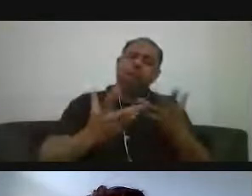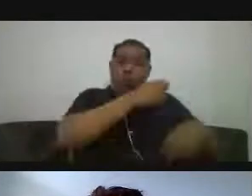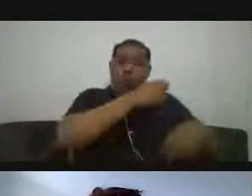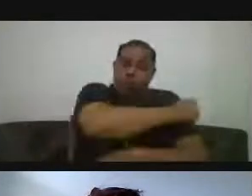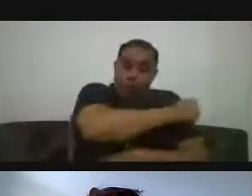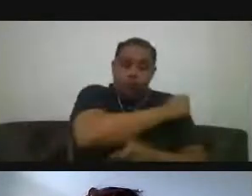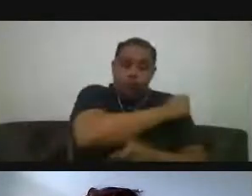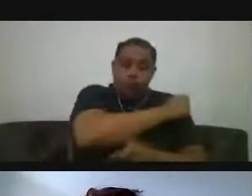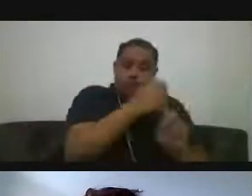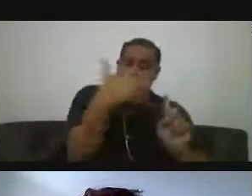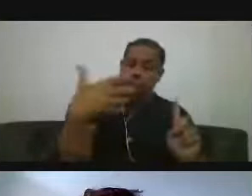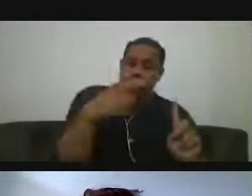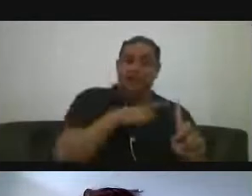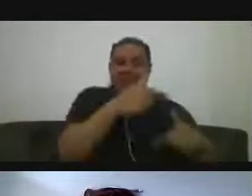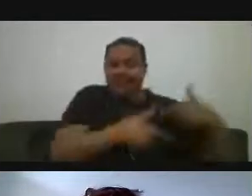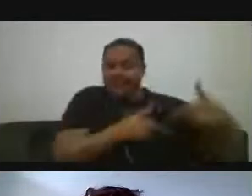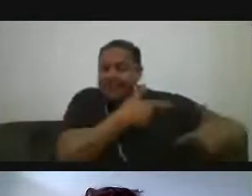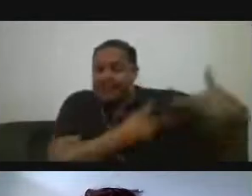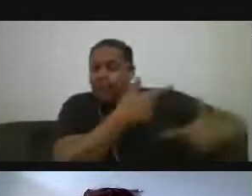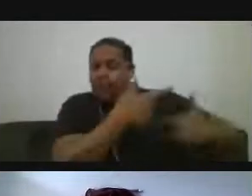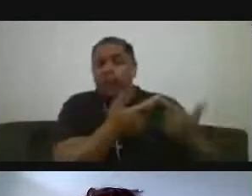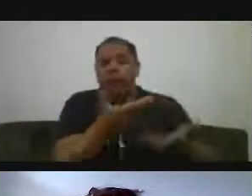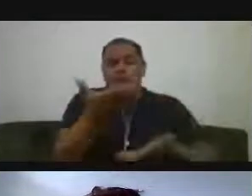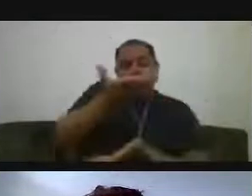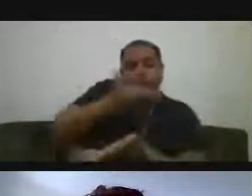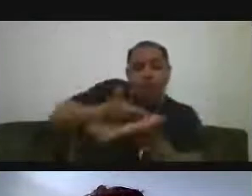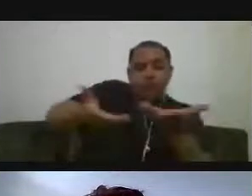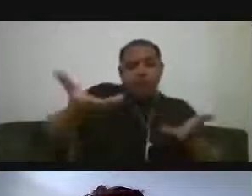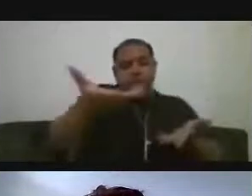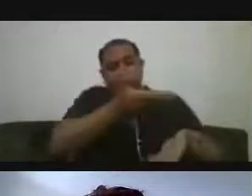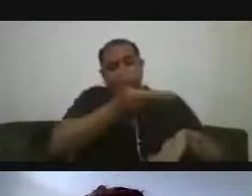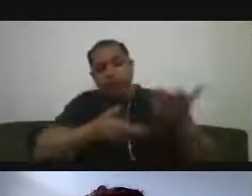compartilhar literatura, compartilhar pensamento, né? Até mesmo